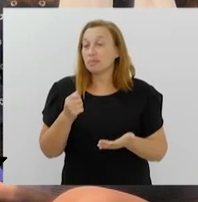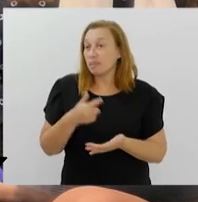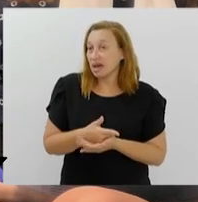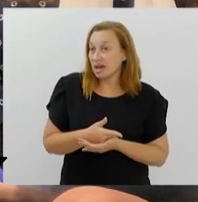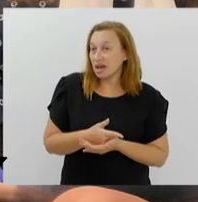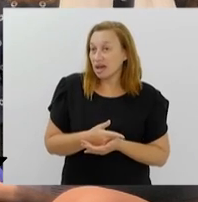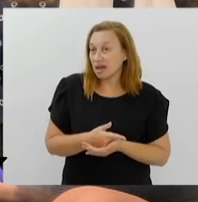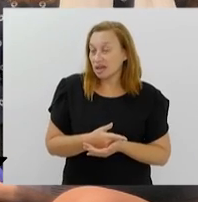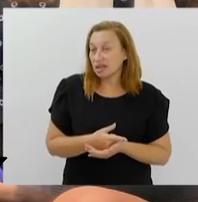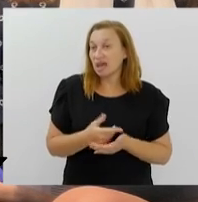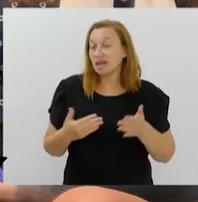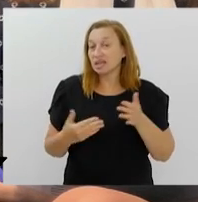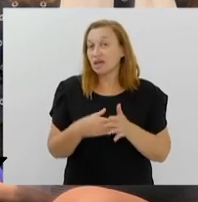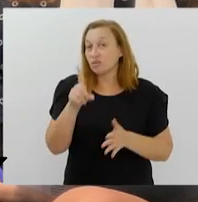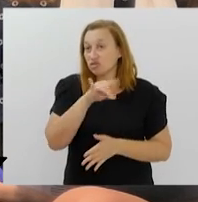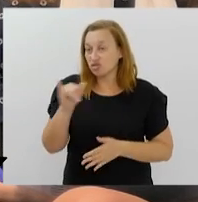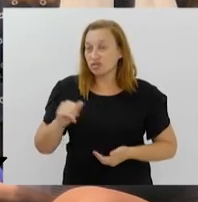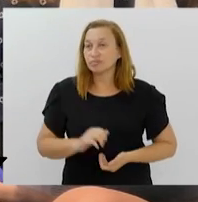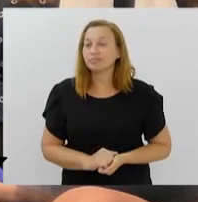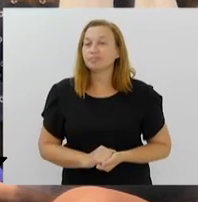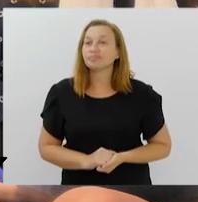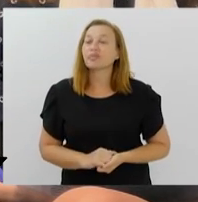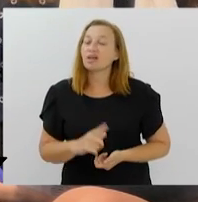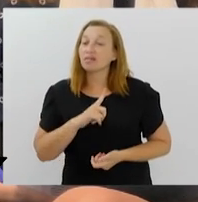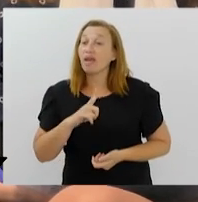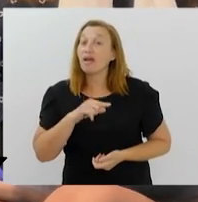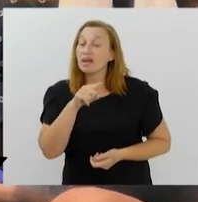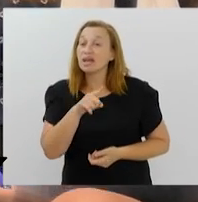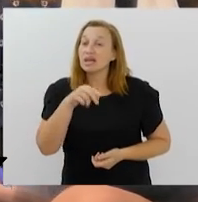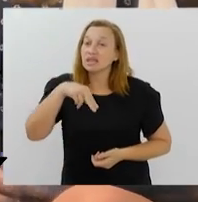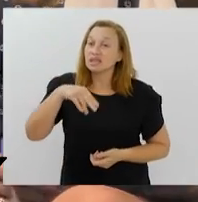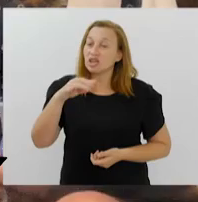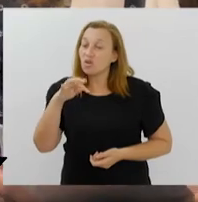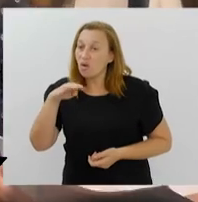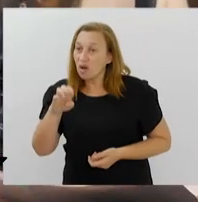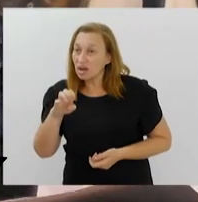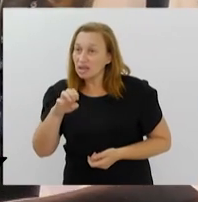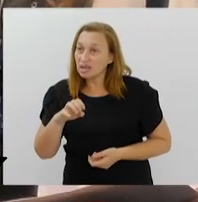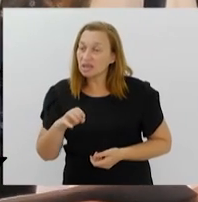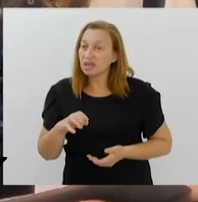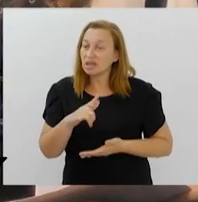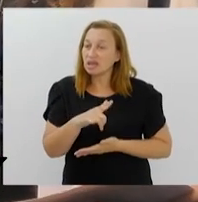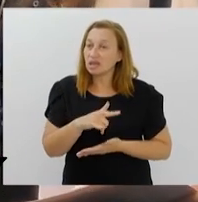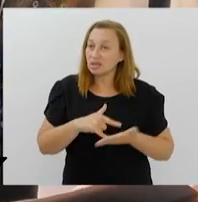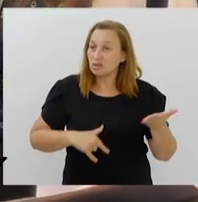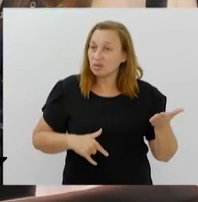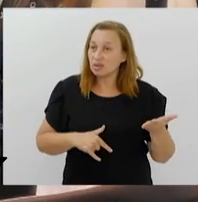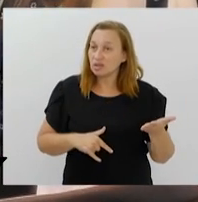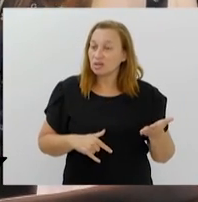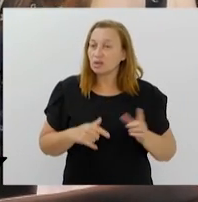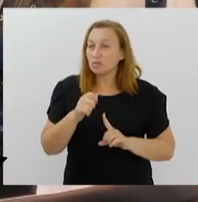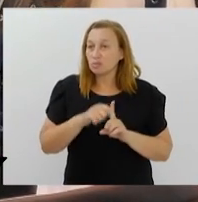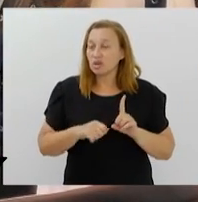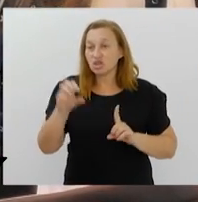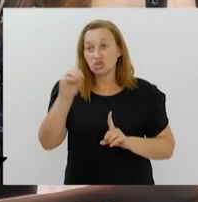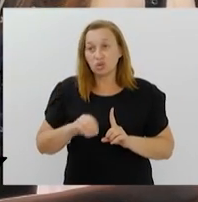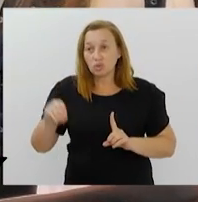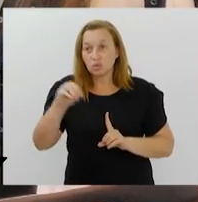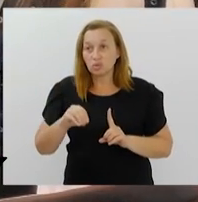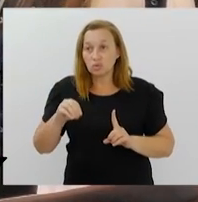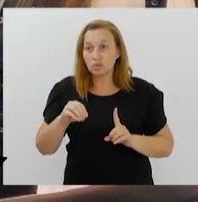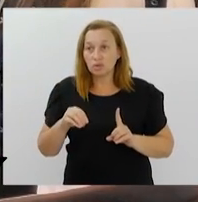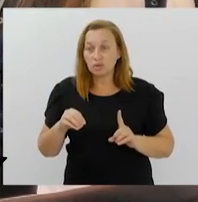abaixo até presente data aí tem aqui Nicole Helena e tal e a nota fiscal do mês de outubro valor em